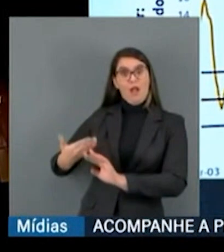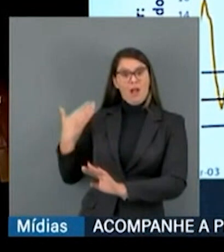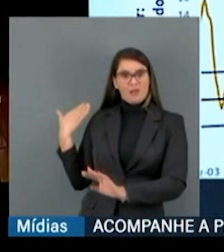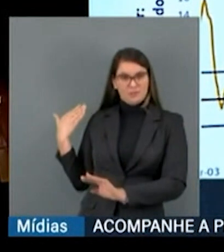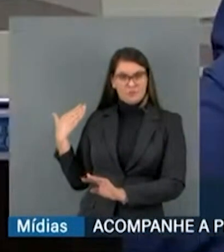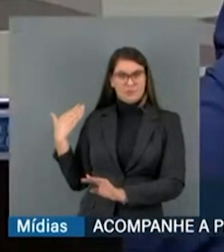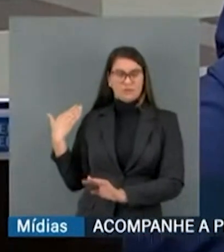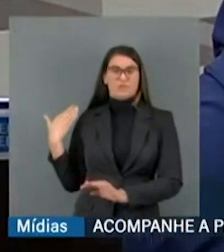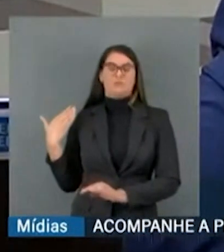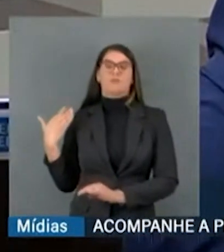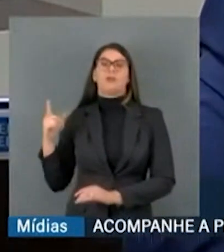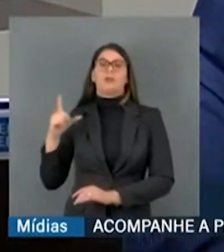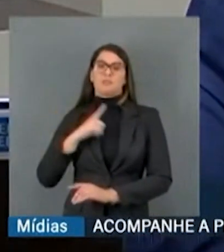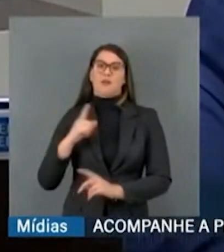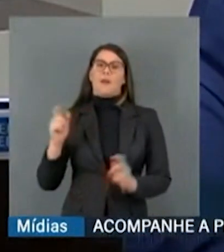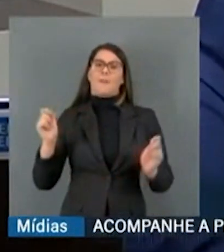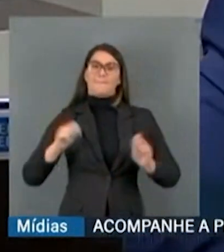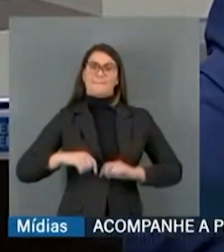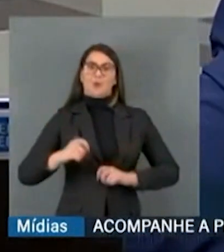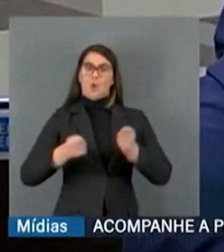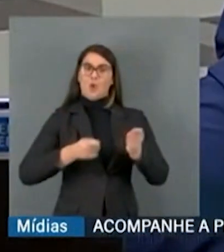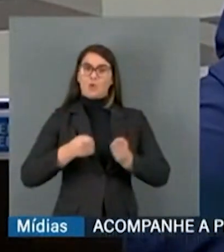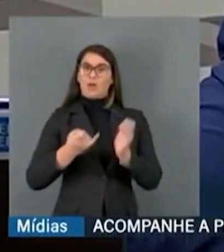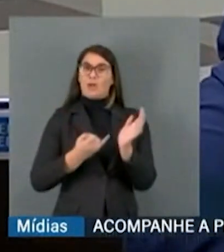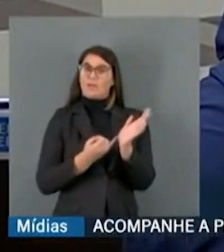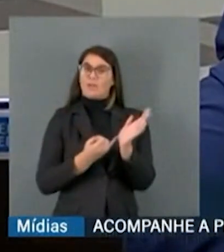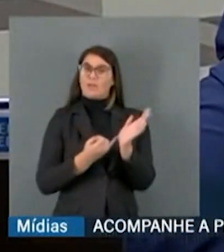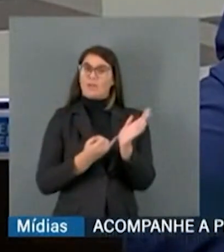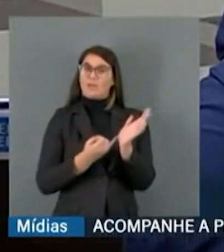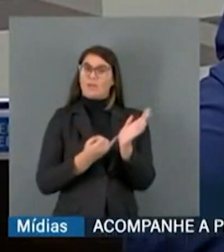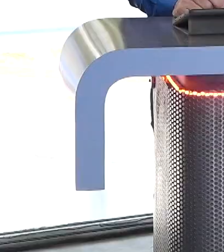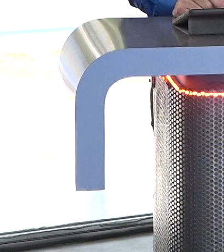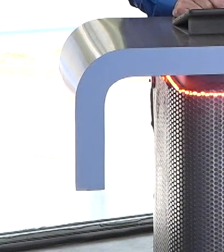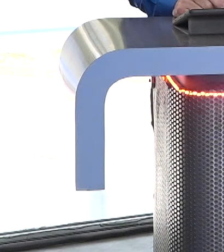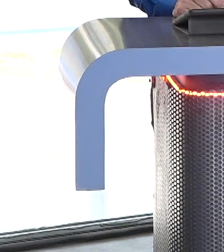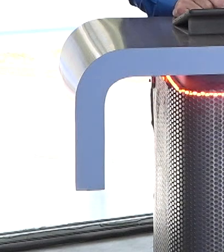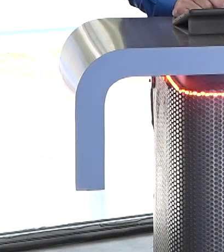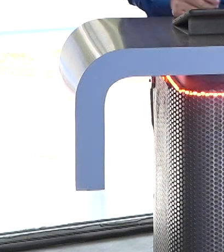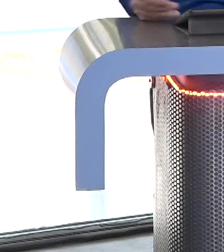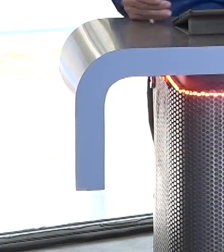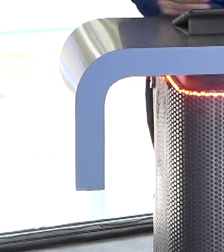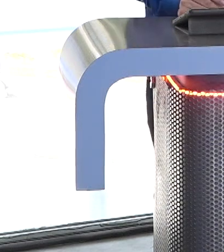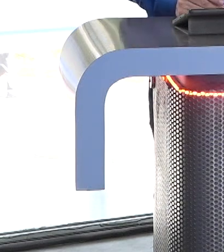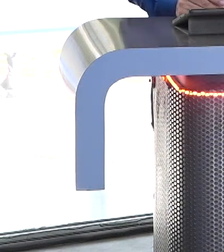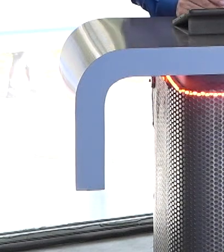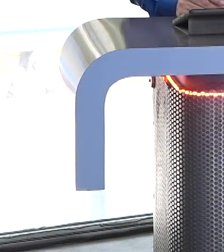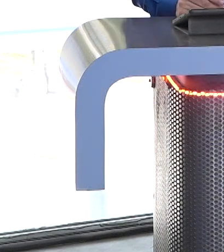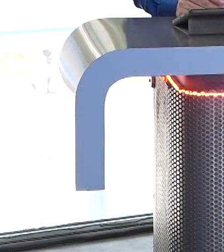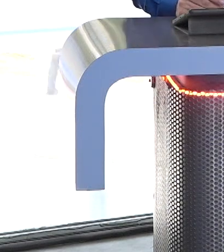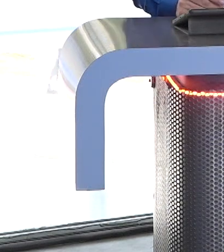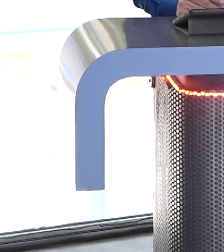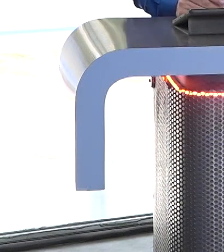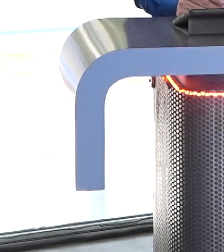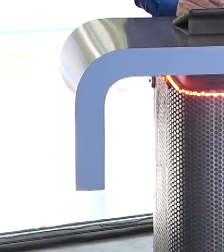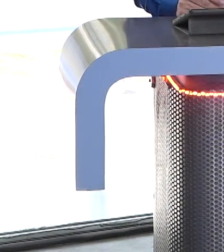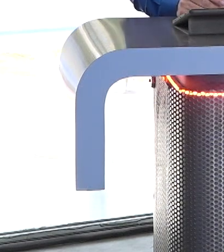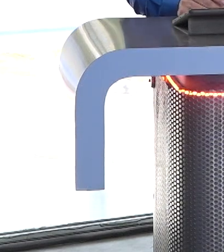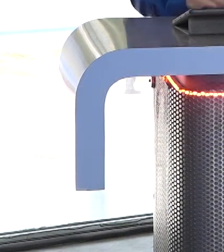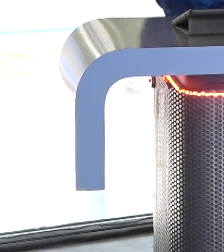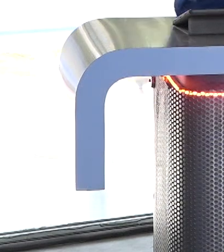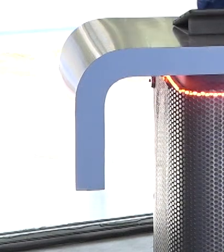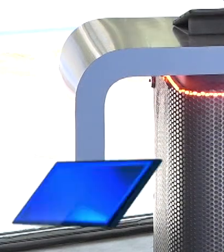e ter sido capaz de controlar uma inflação que poderia ser muito pior e vamos agora com o destaque